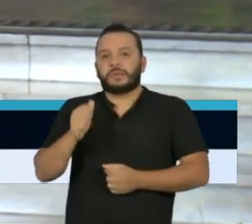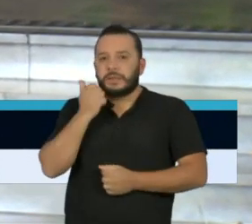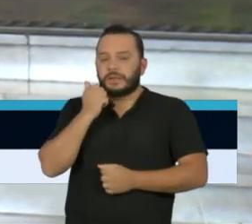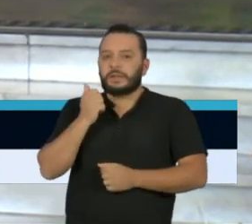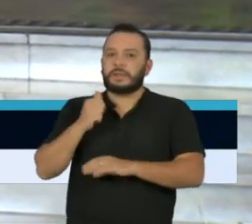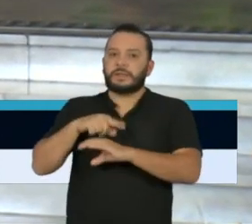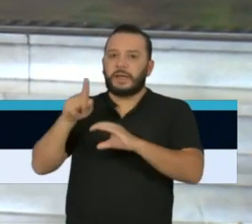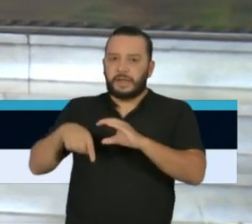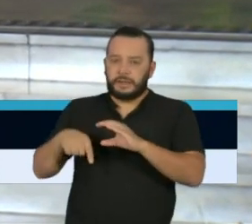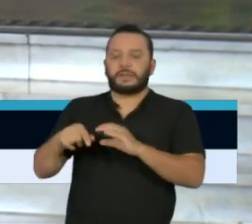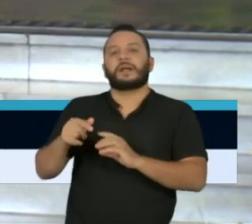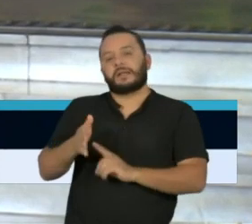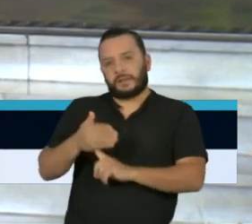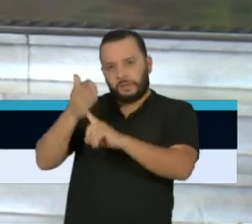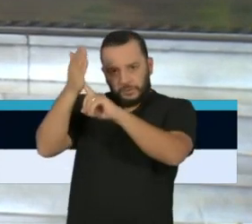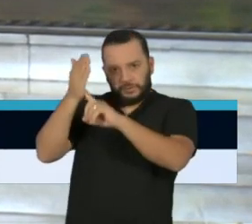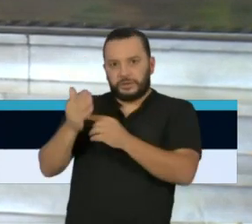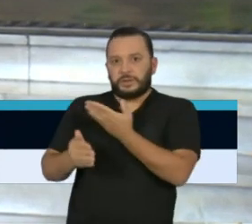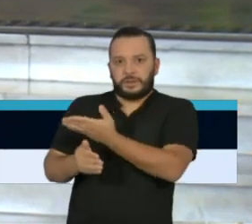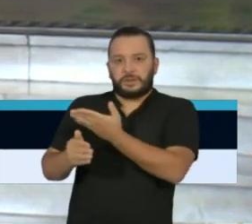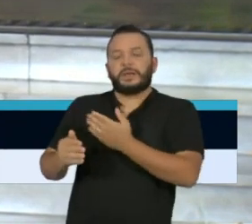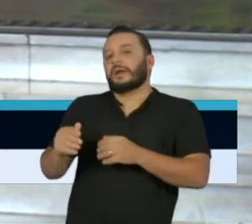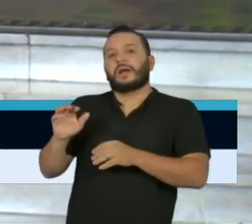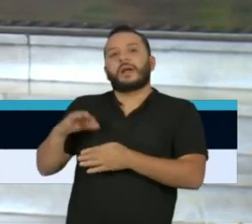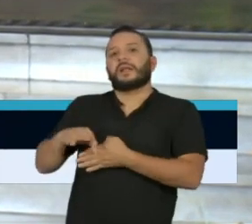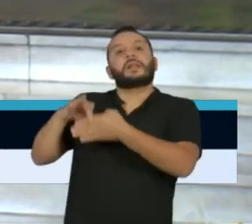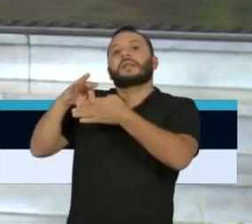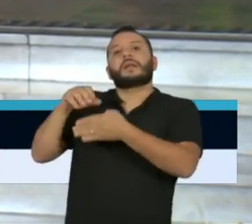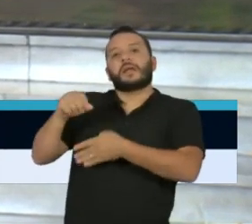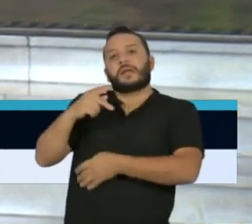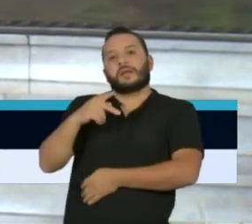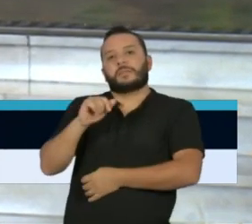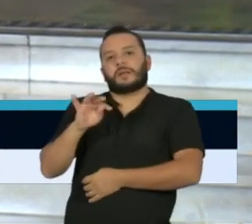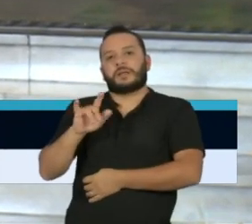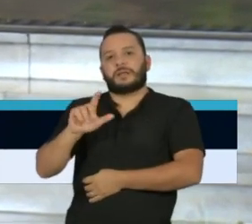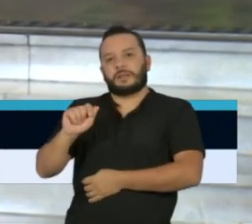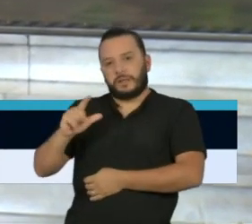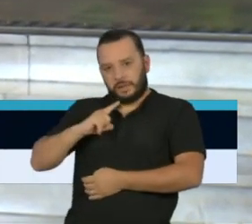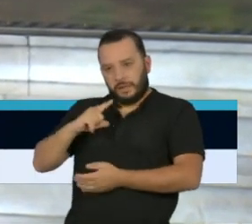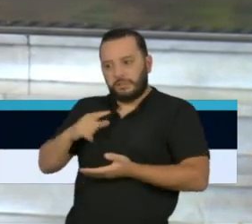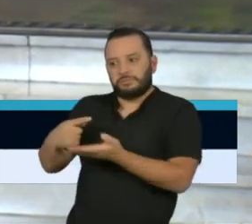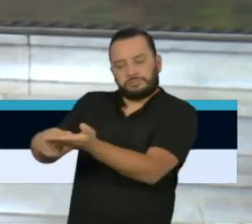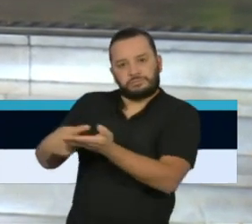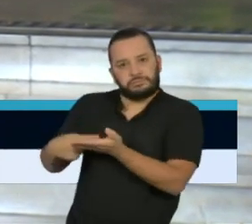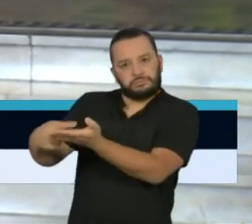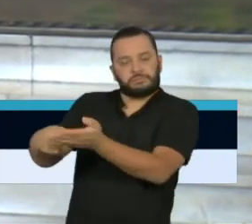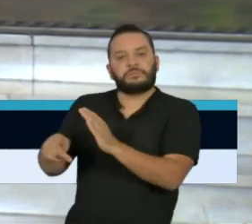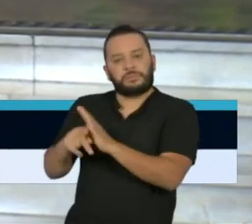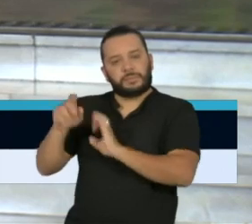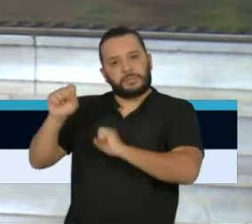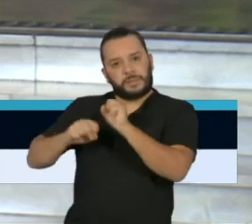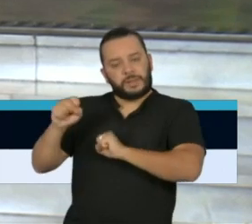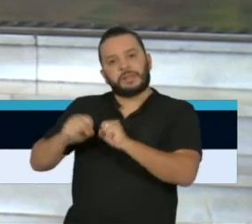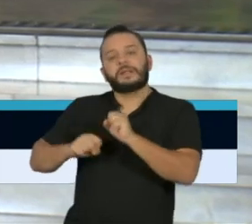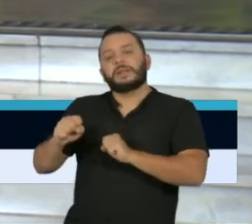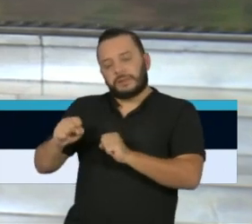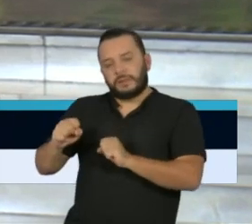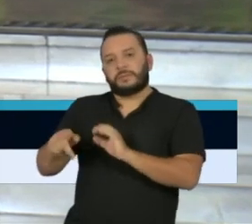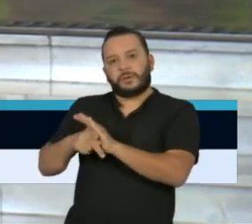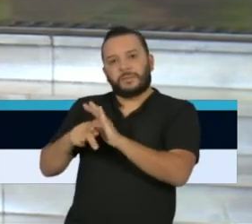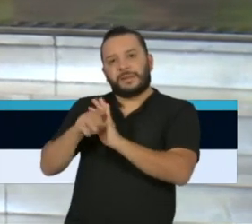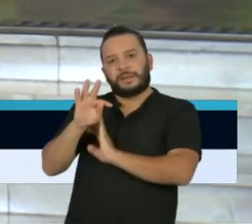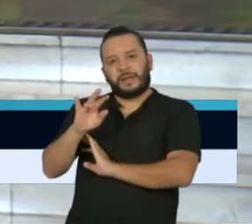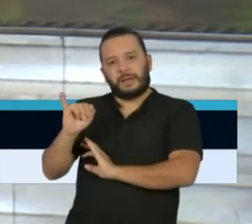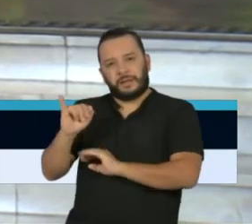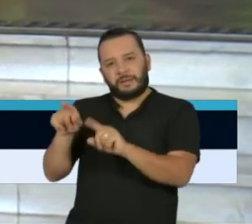direção da Patrícia Ellen, tem feito esses entendimentos com as empresas de tecnologia e comunicação. E Bruno Covas, mais uma